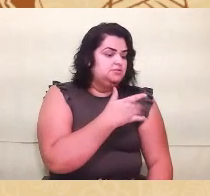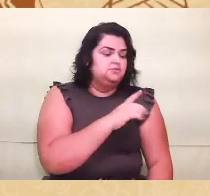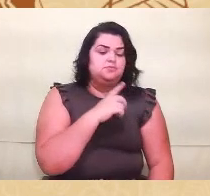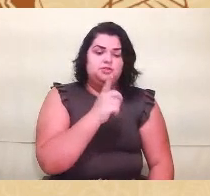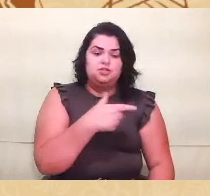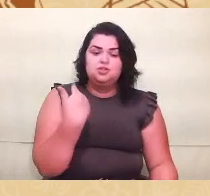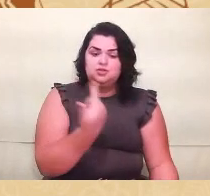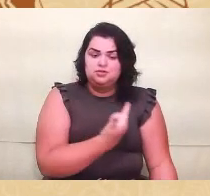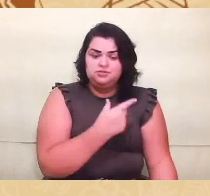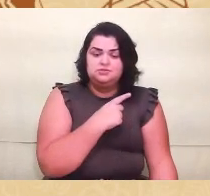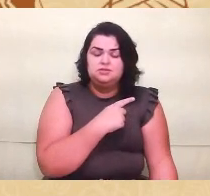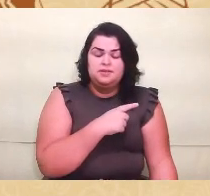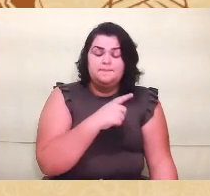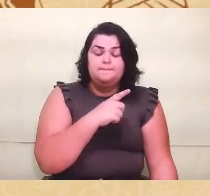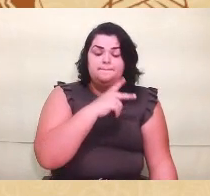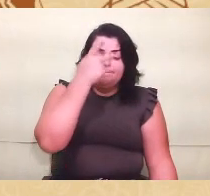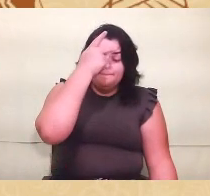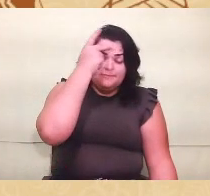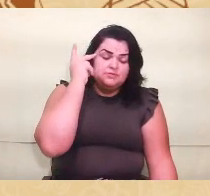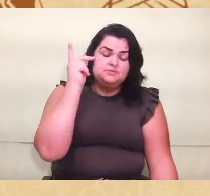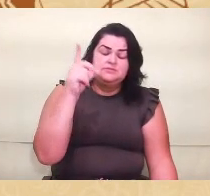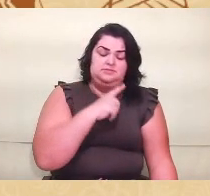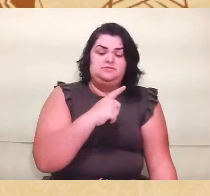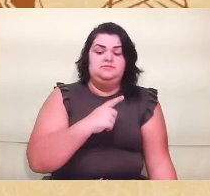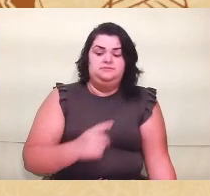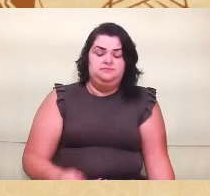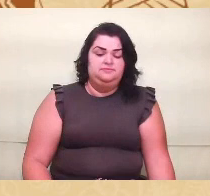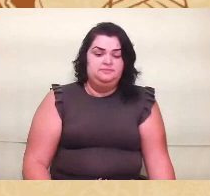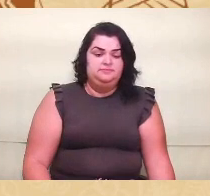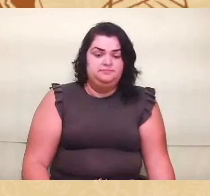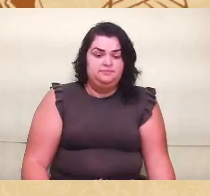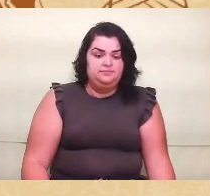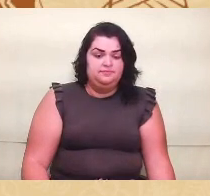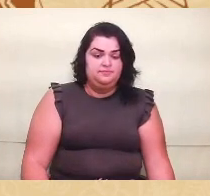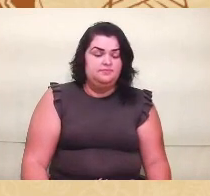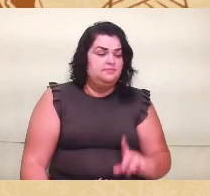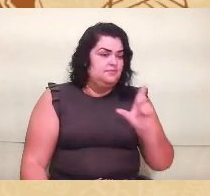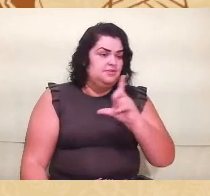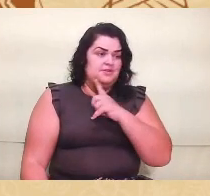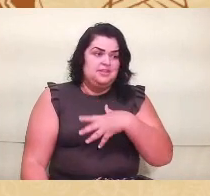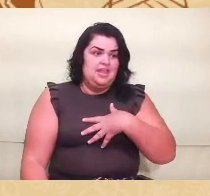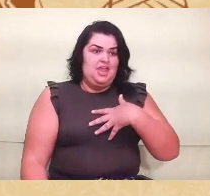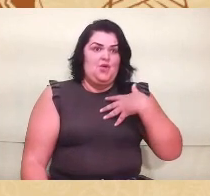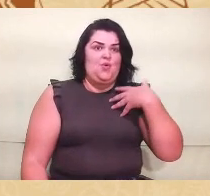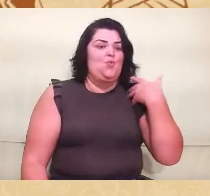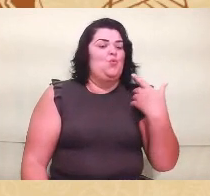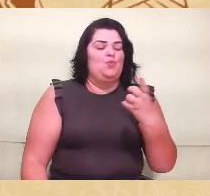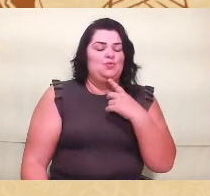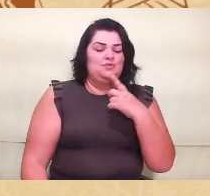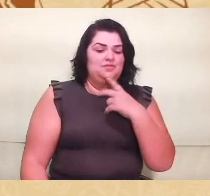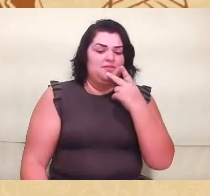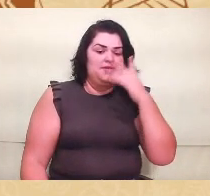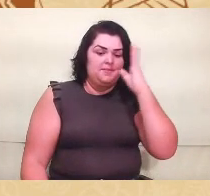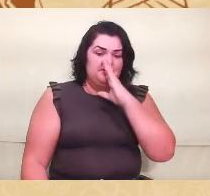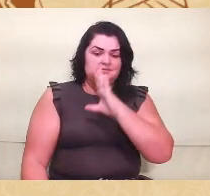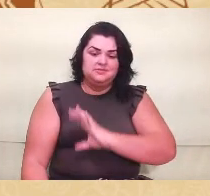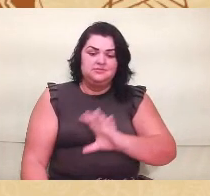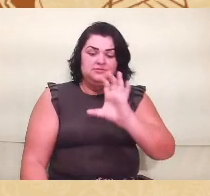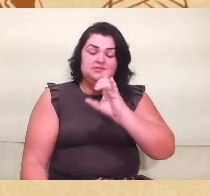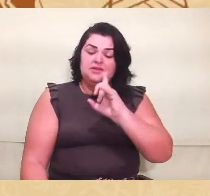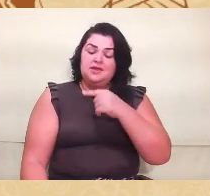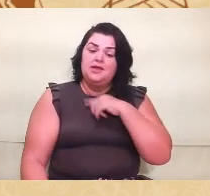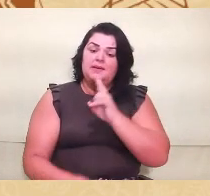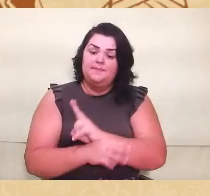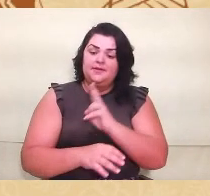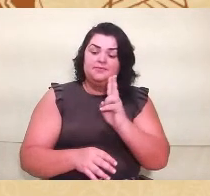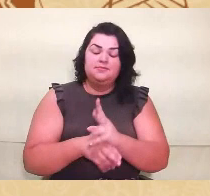Nós somos povos. Eu não tenho muito orgulho de ser aquilo que se chama de brasileiro. Eu pertenço a um